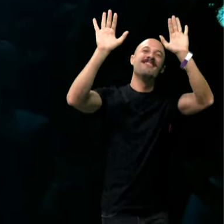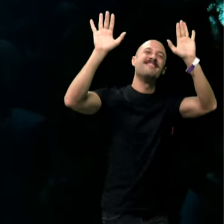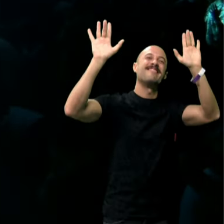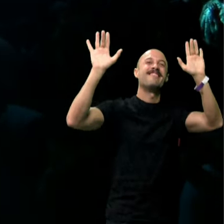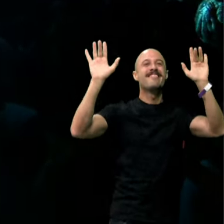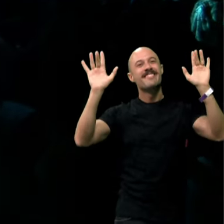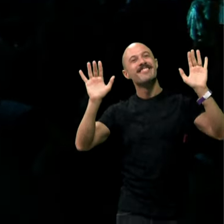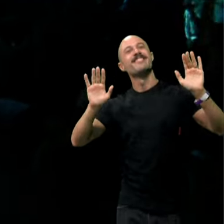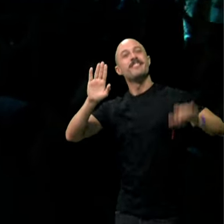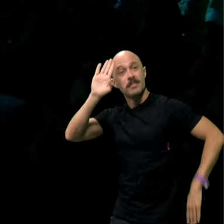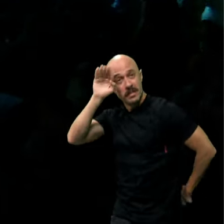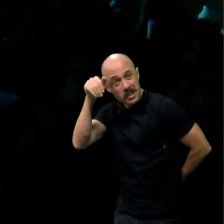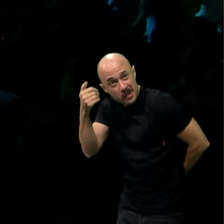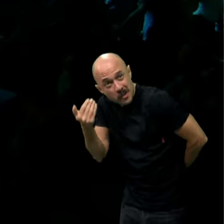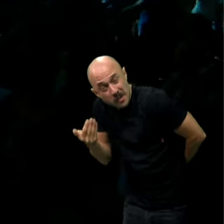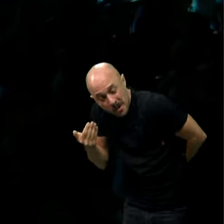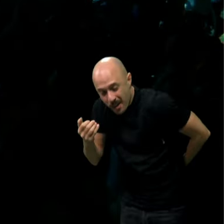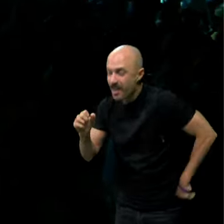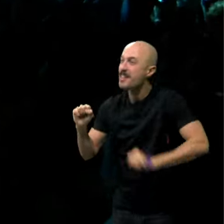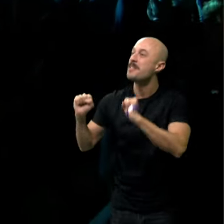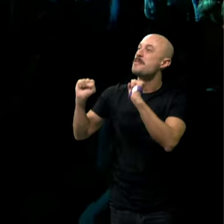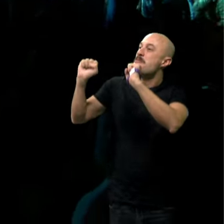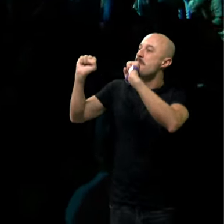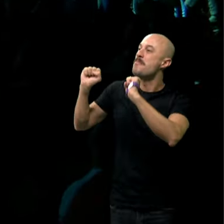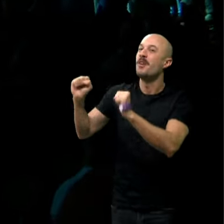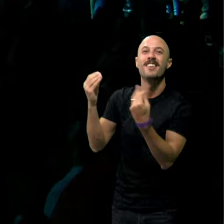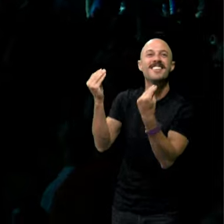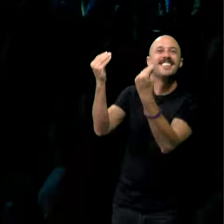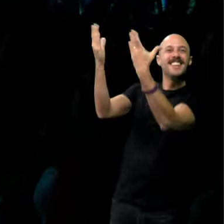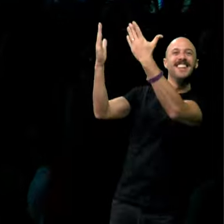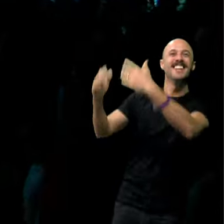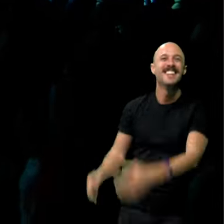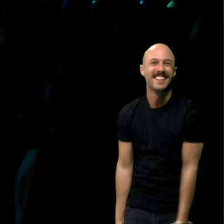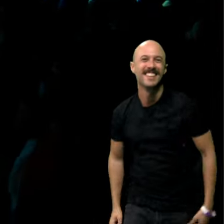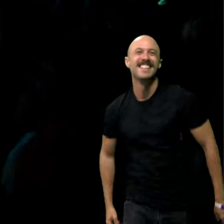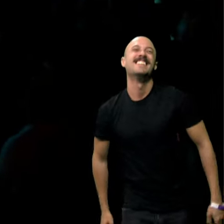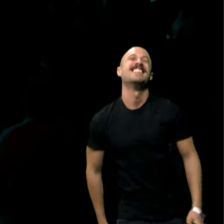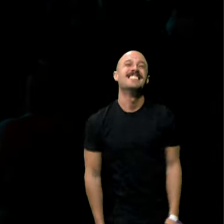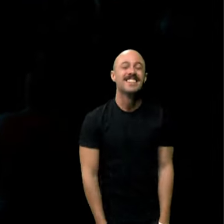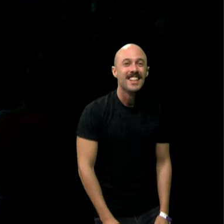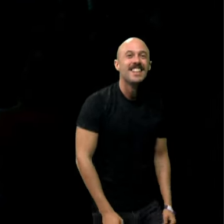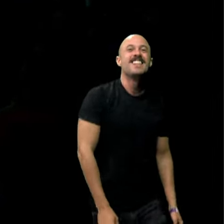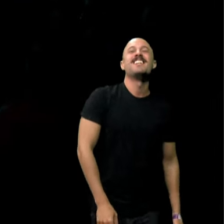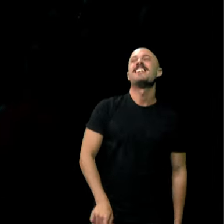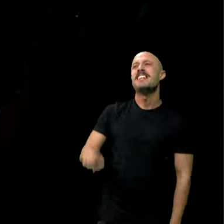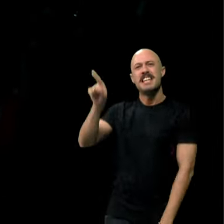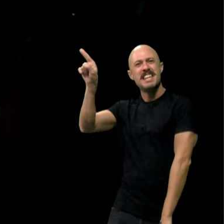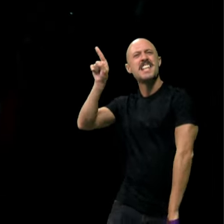glória. Seja honra e o poder.